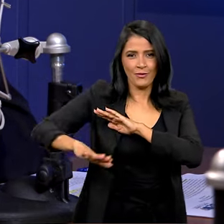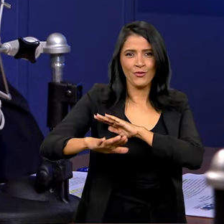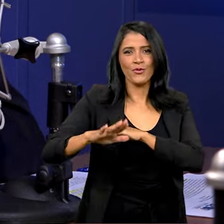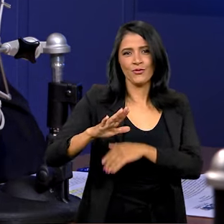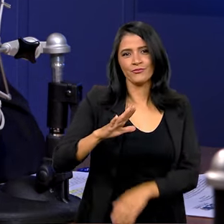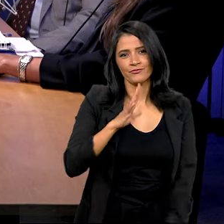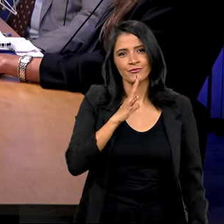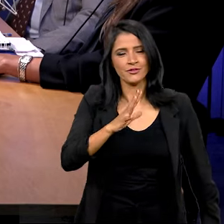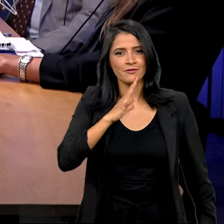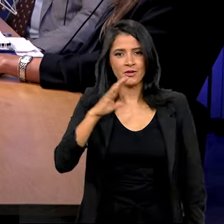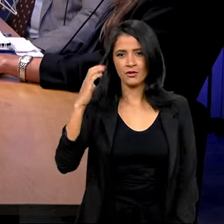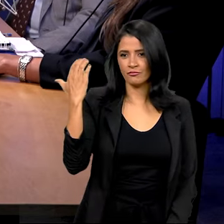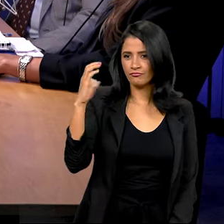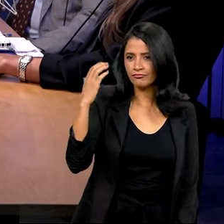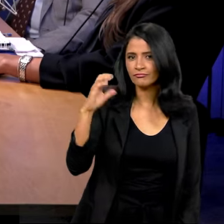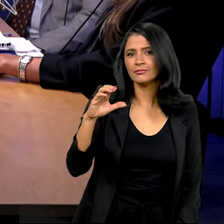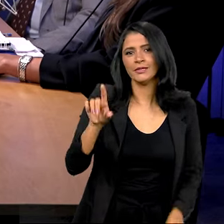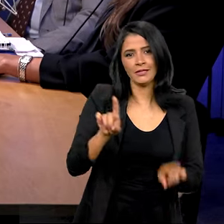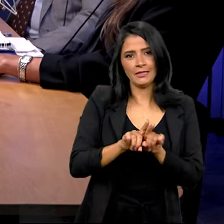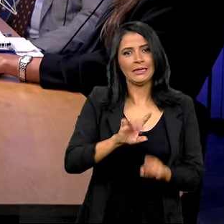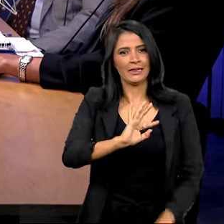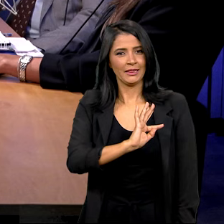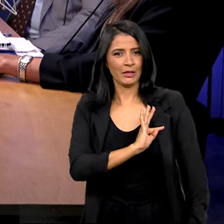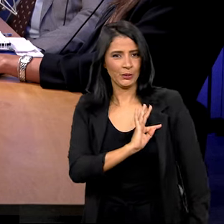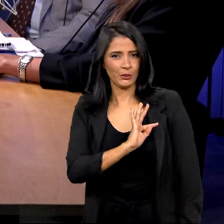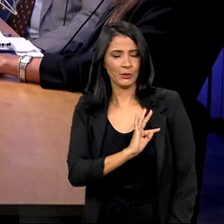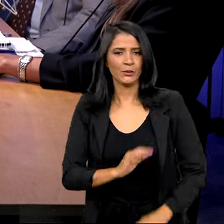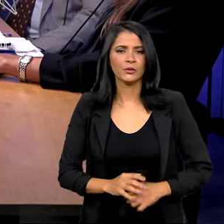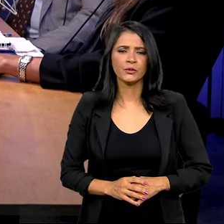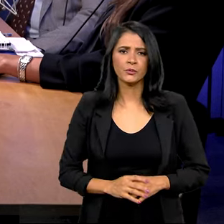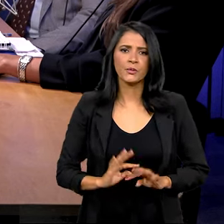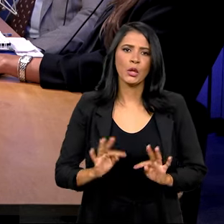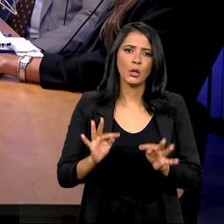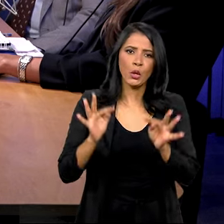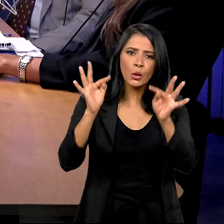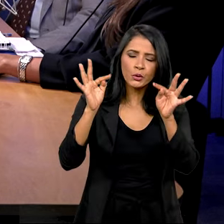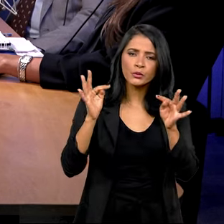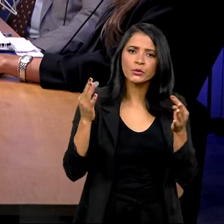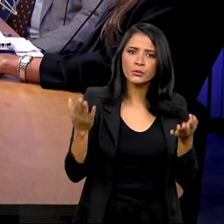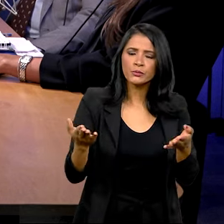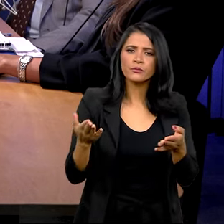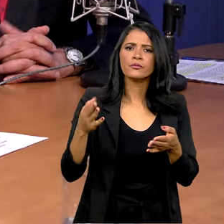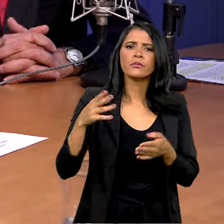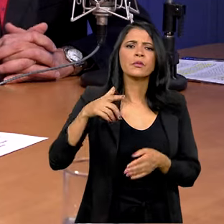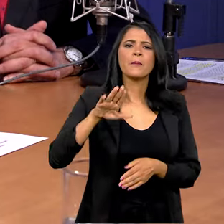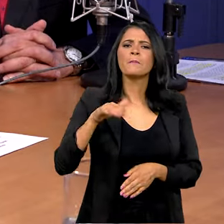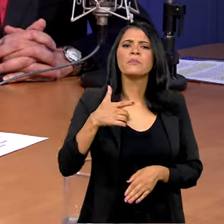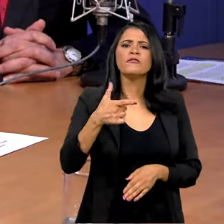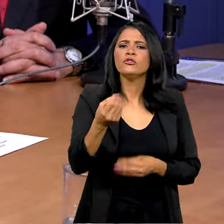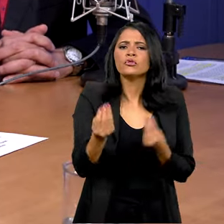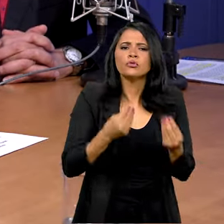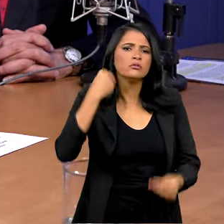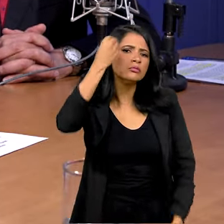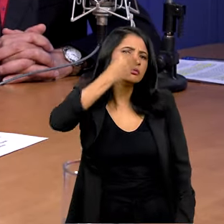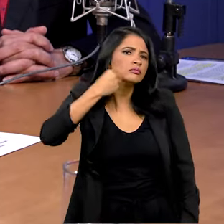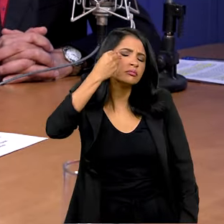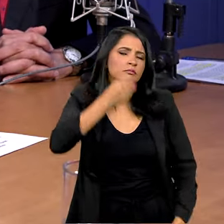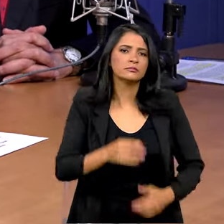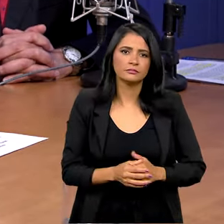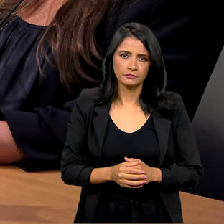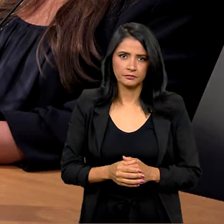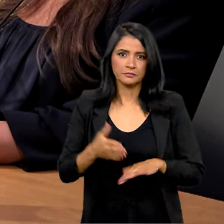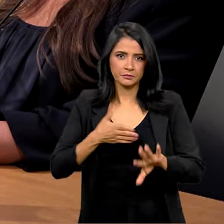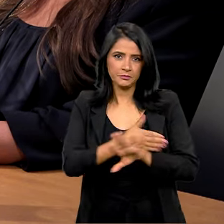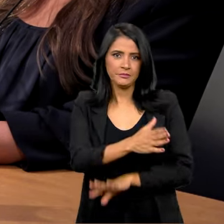conhecimento científico e do conhecimento tecnológico no p20 Como foi essa experiência rapidamente